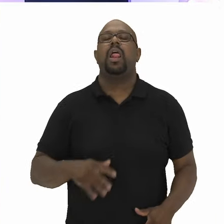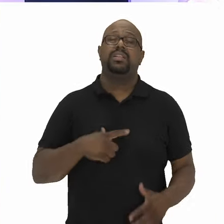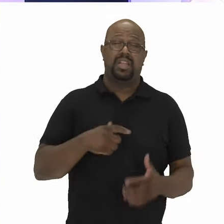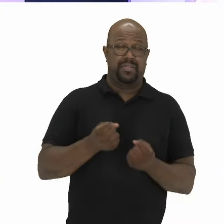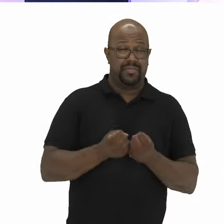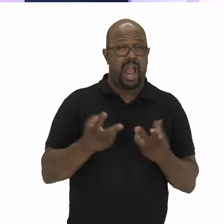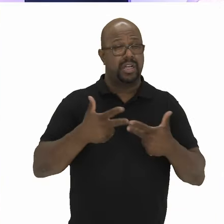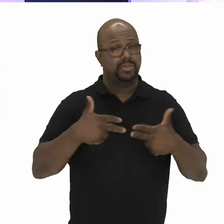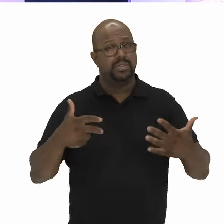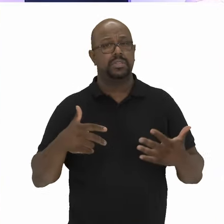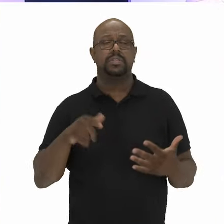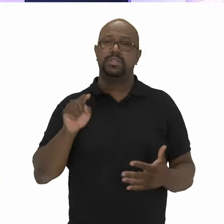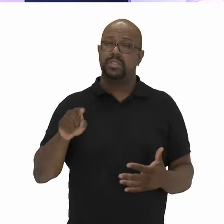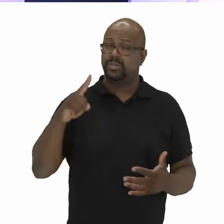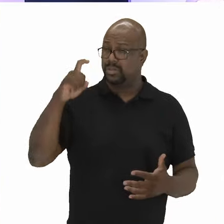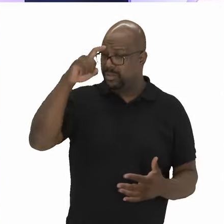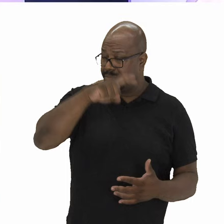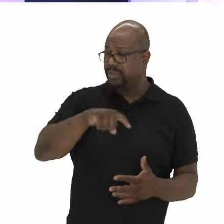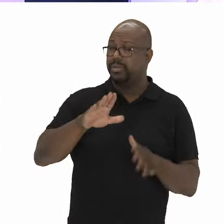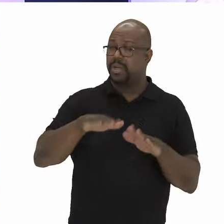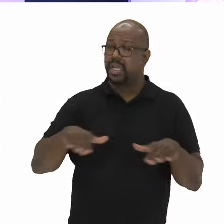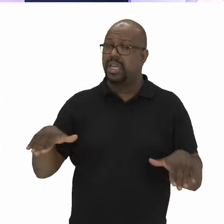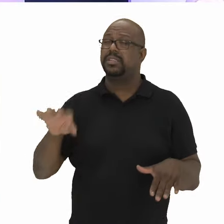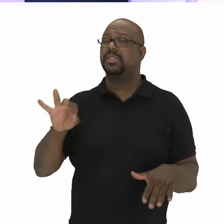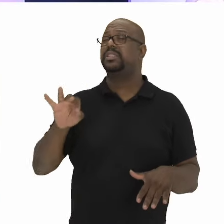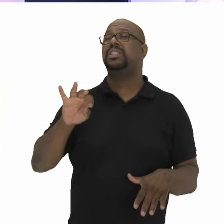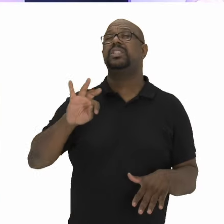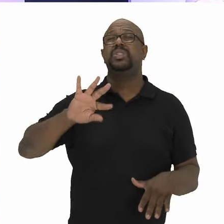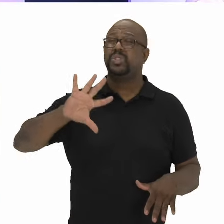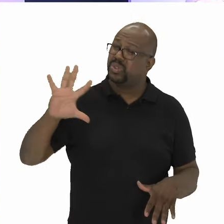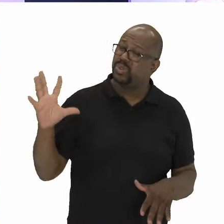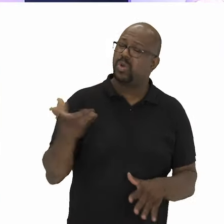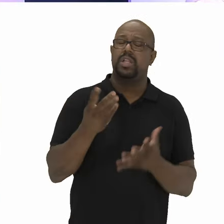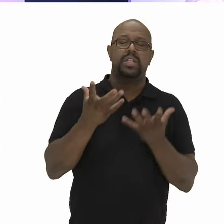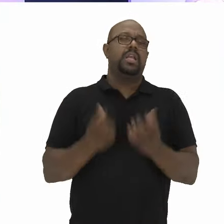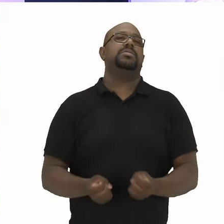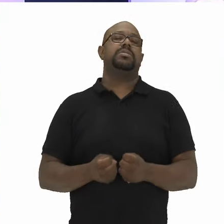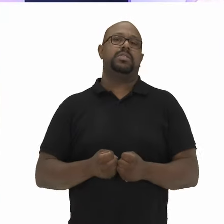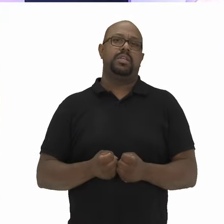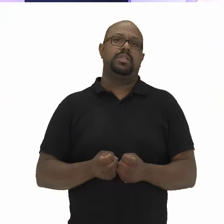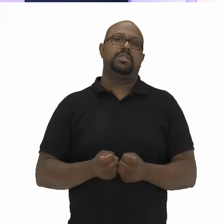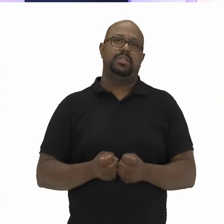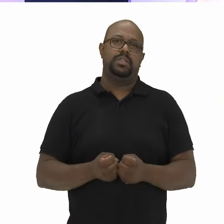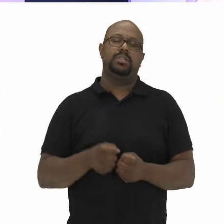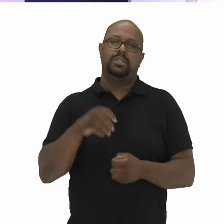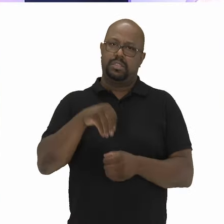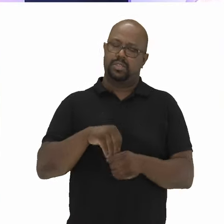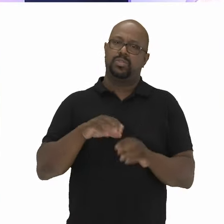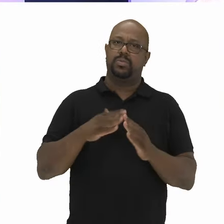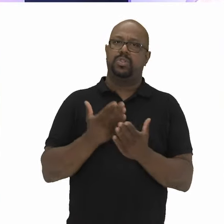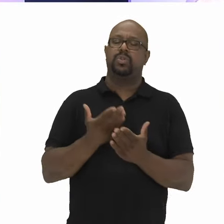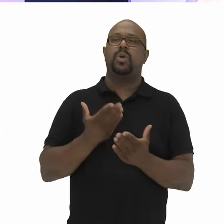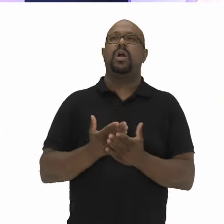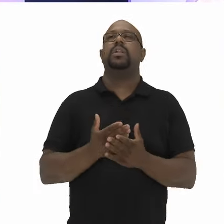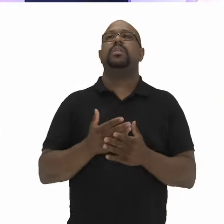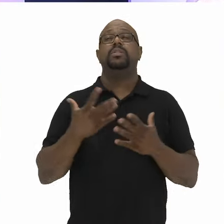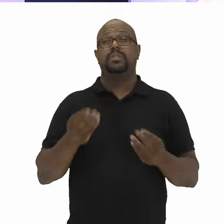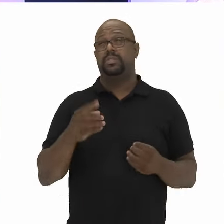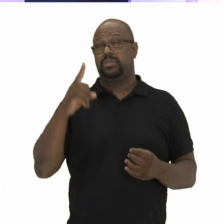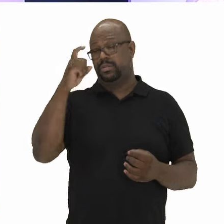barriga criança que tem várias coisas ela é tão difícil uma criança ser totalmente aceita no no âmbito de uma